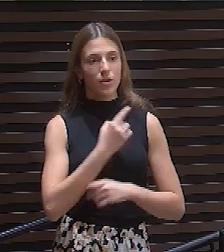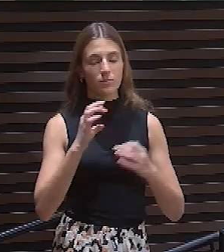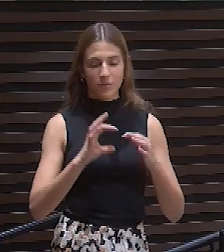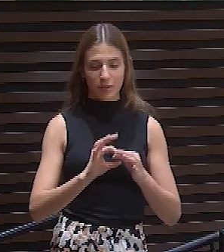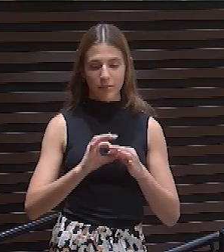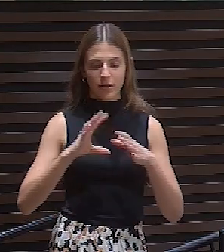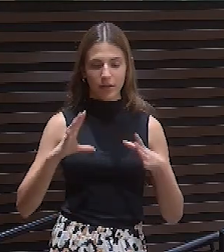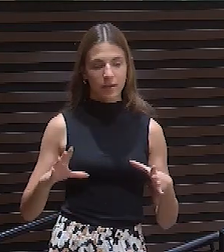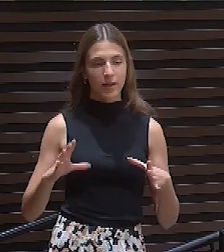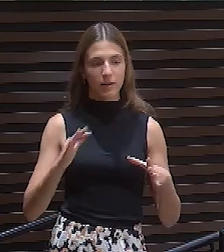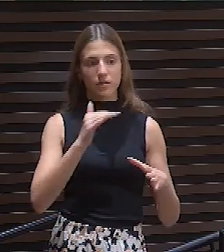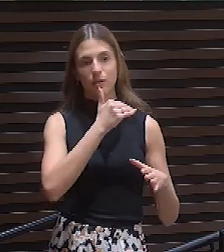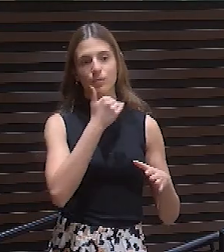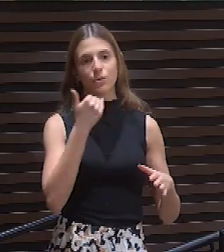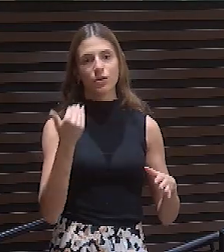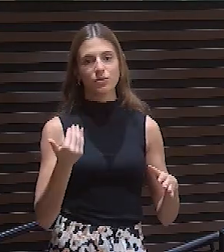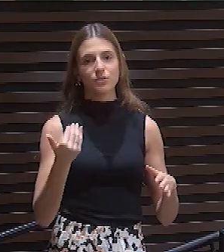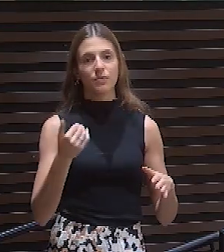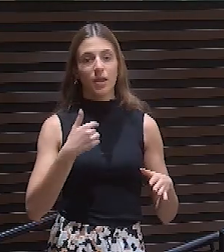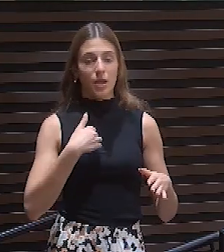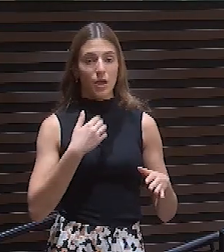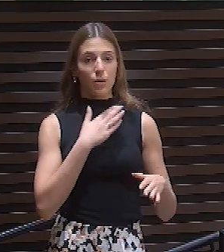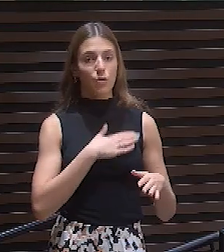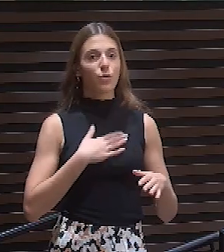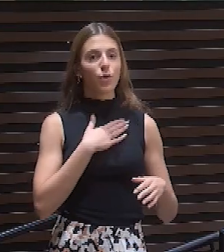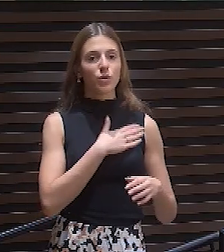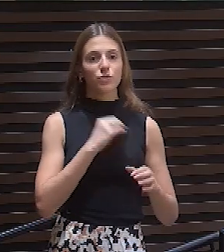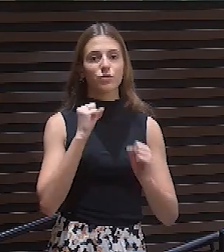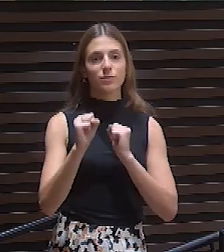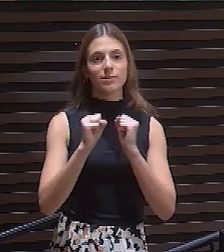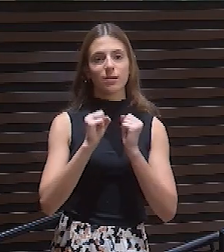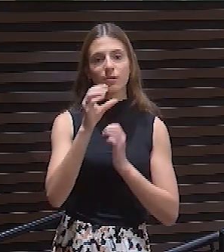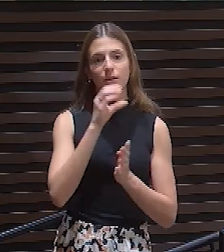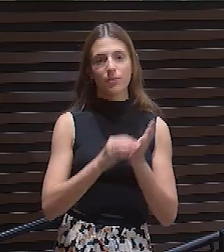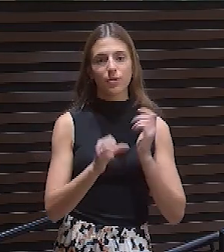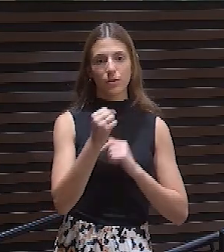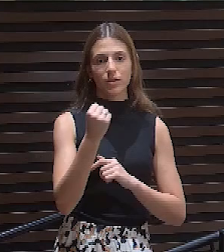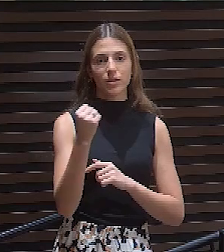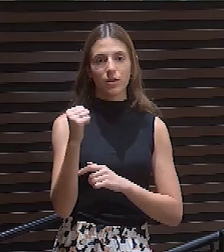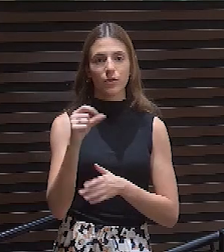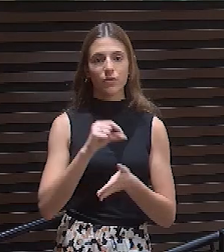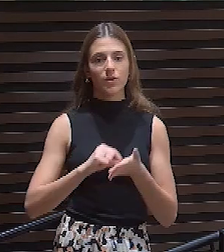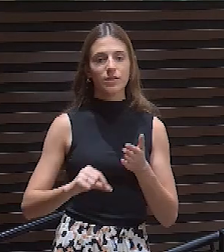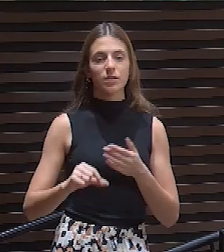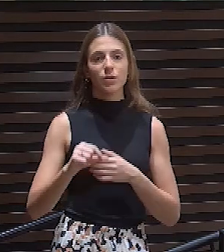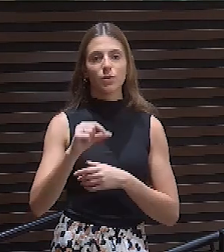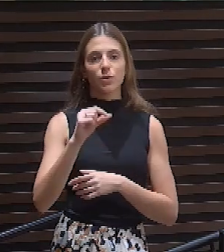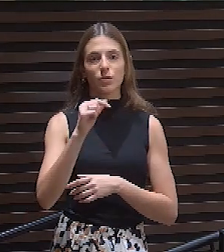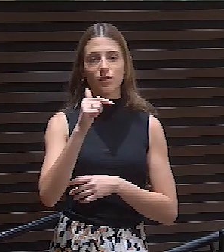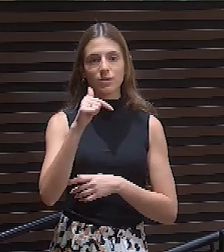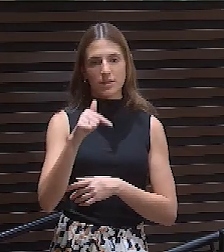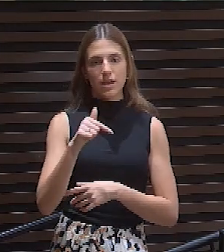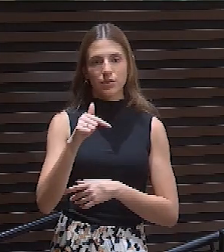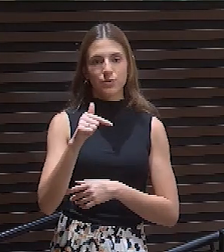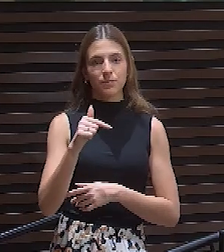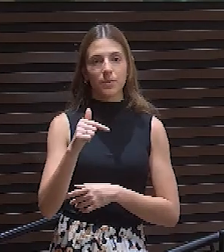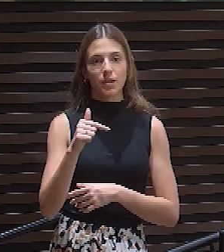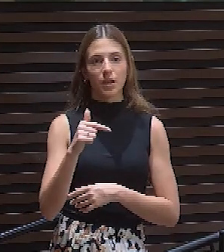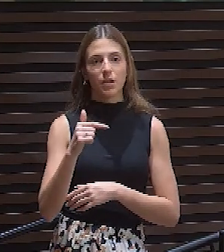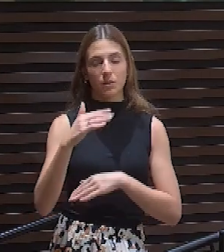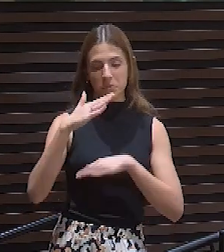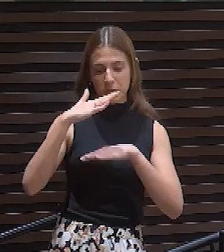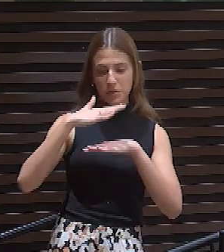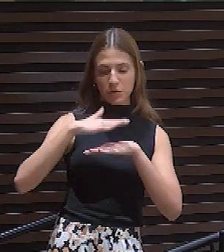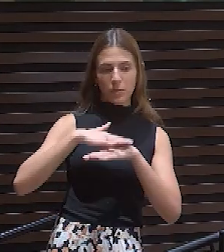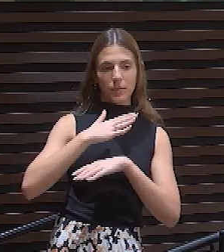morte. Eu gosto do Salmo 88, 7, que ele diz: sobre mim